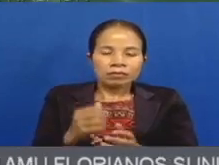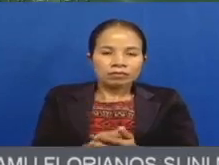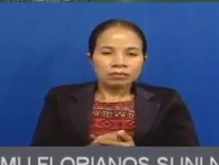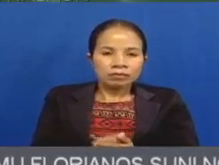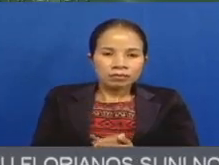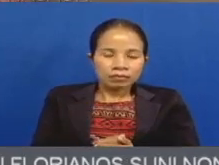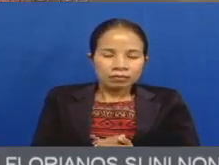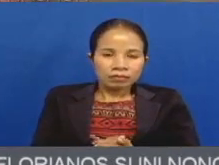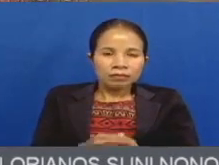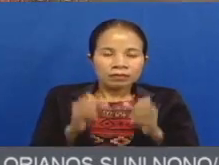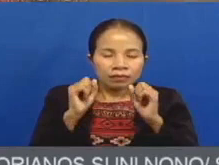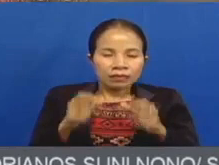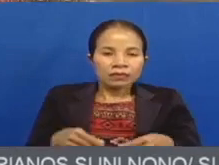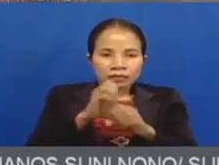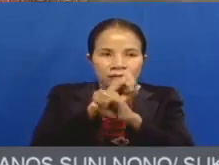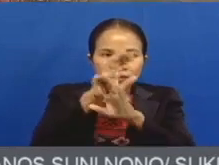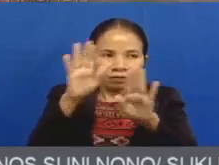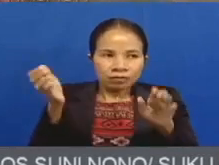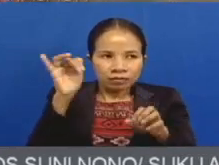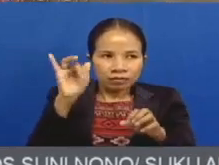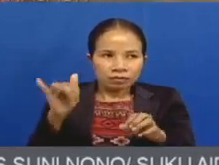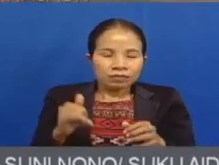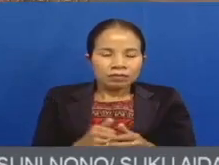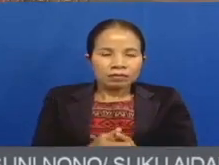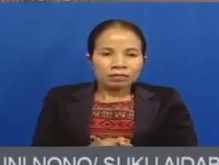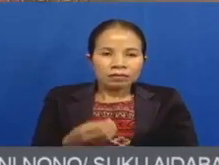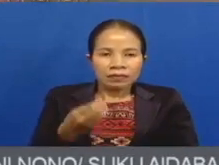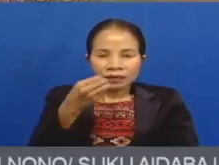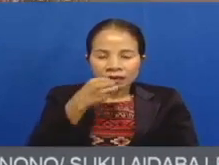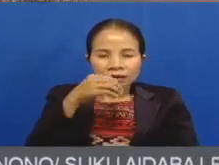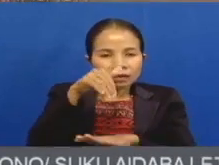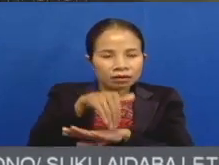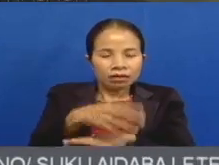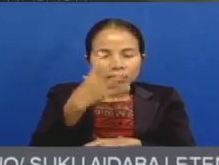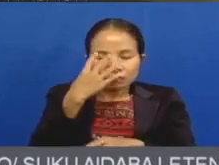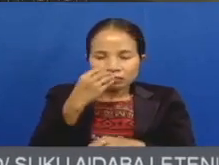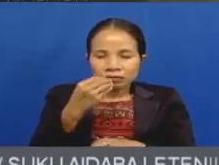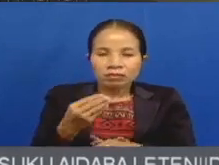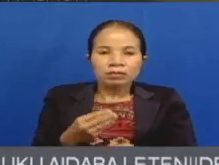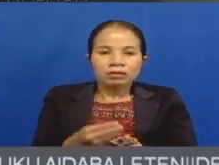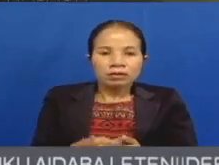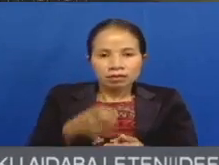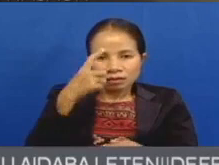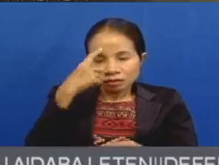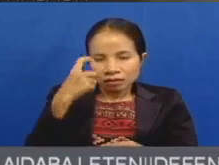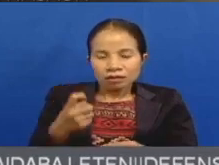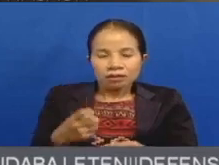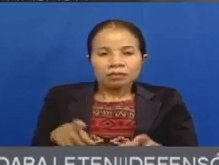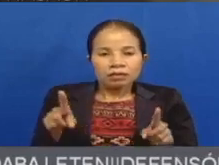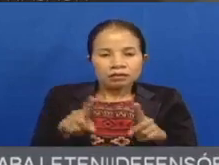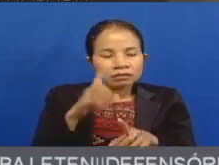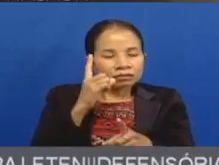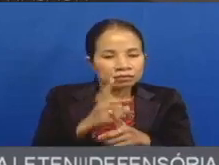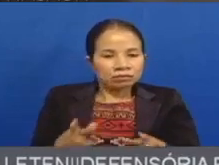tradicional, hodi bele fona Roman ba sira na rua niya hangkalang no descansa niyan. Tamba, idenema